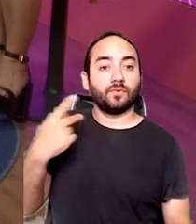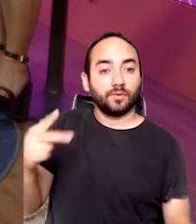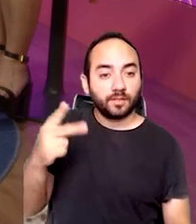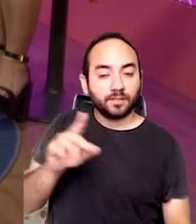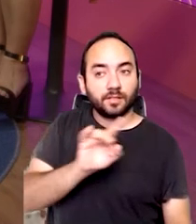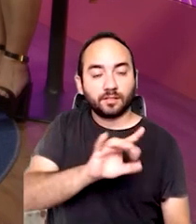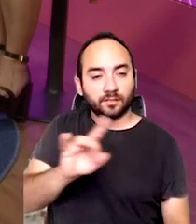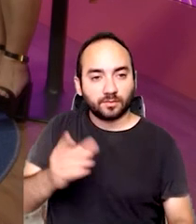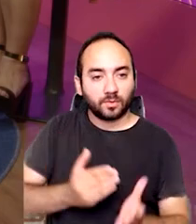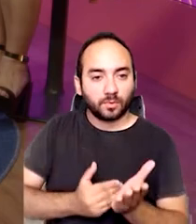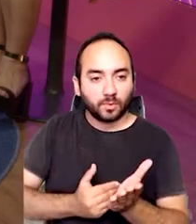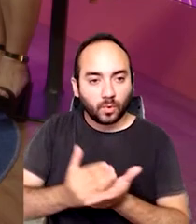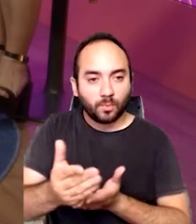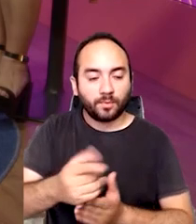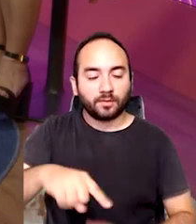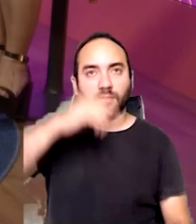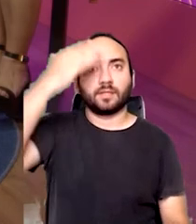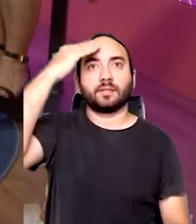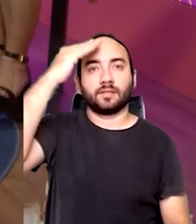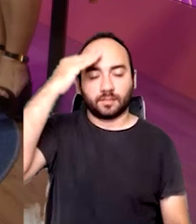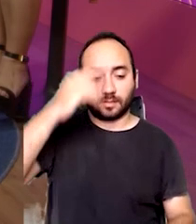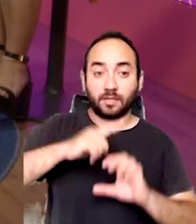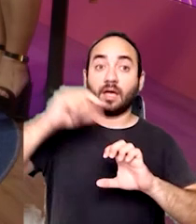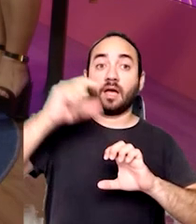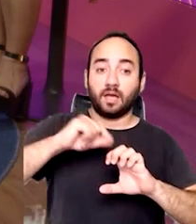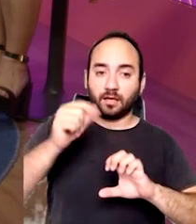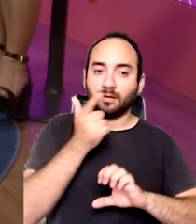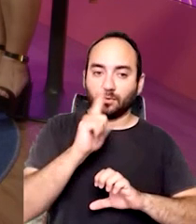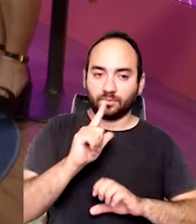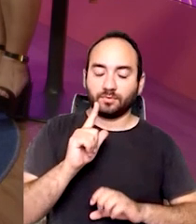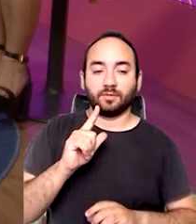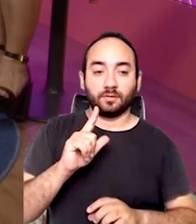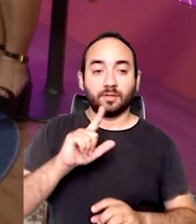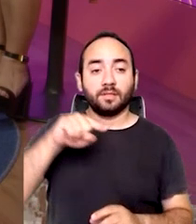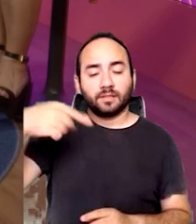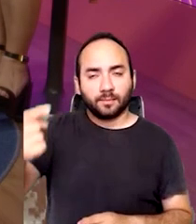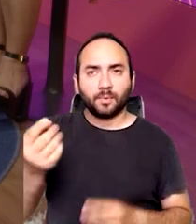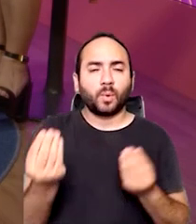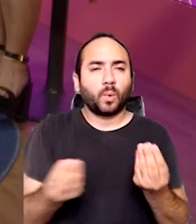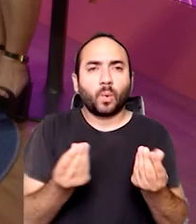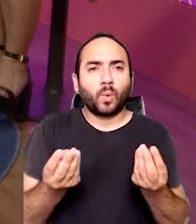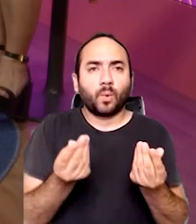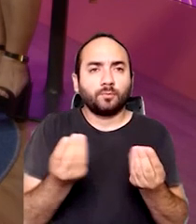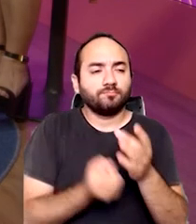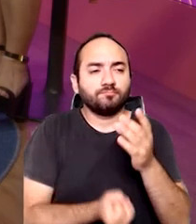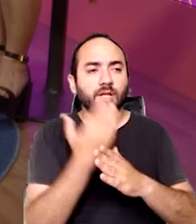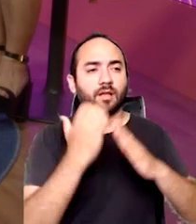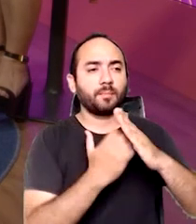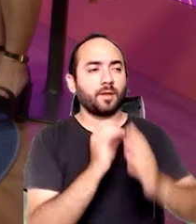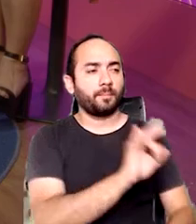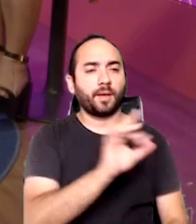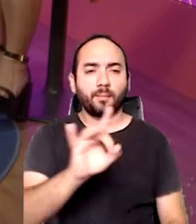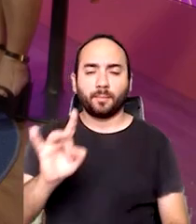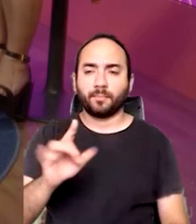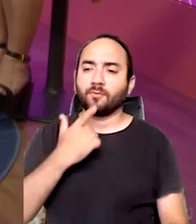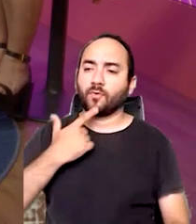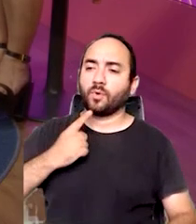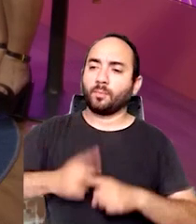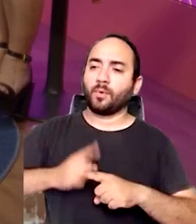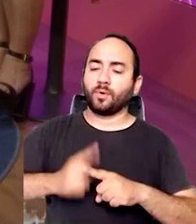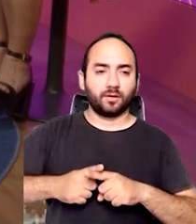motivação para vocês começarem a empreender e o que você que levou vocês a criarem essas